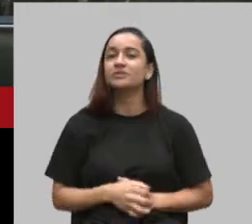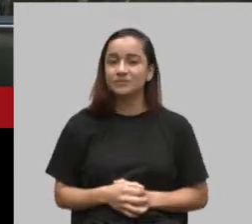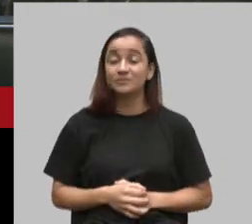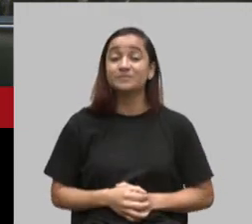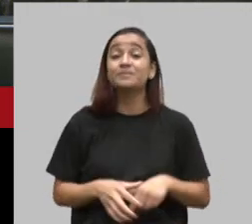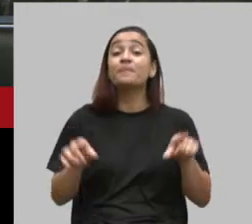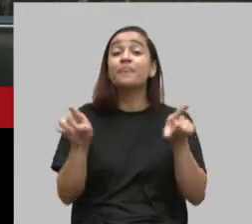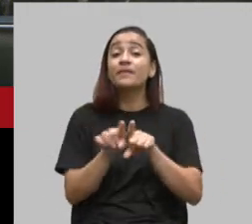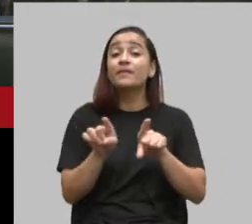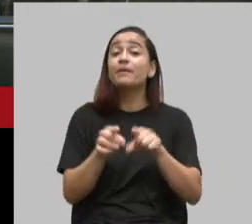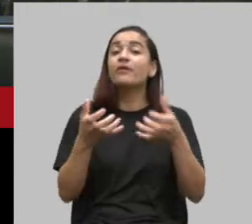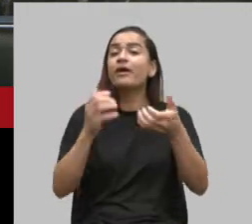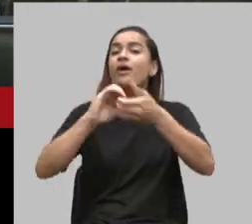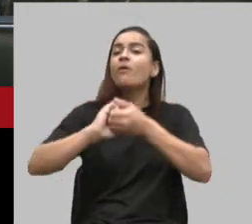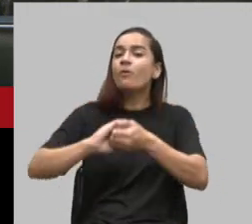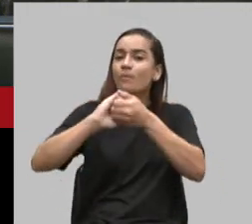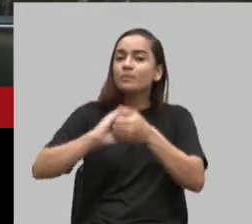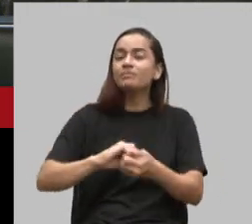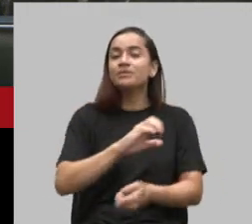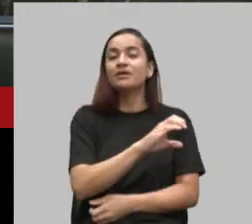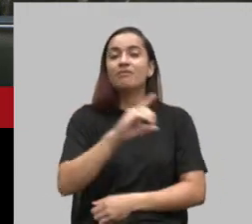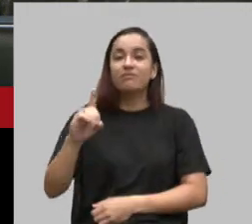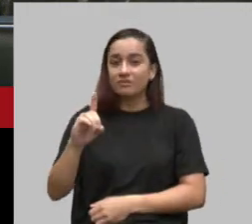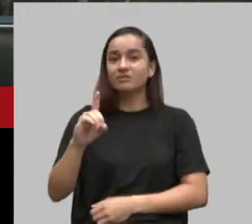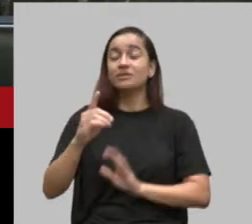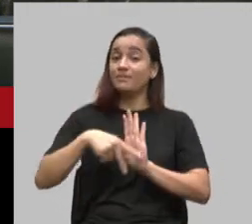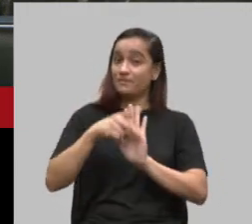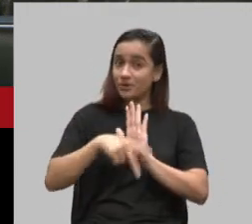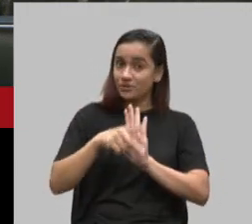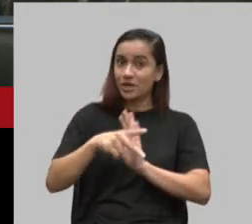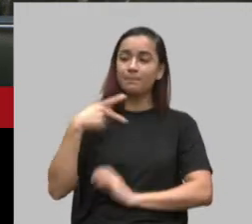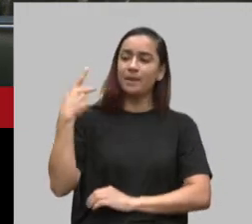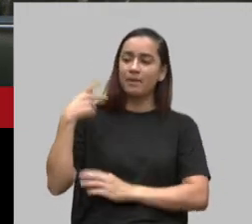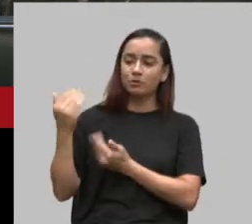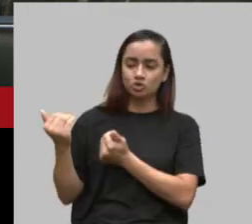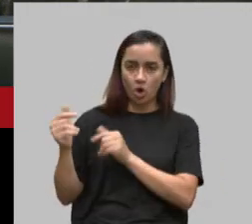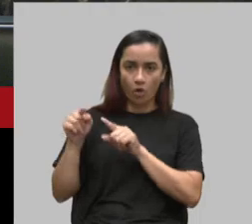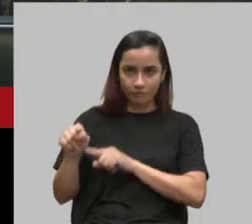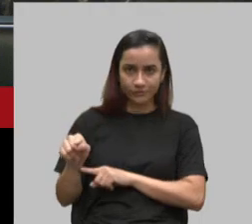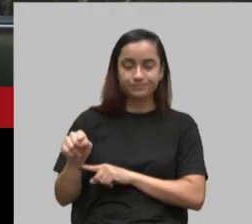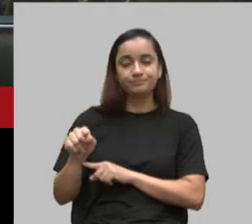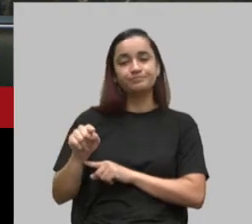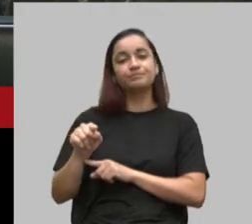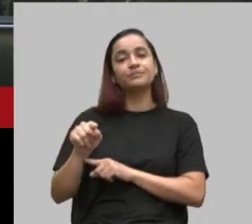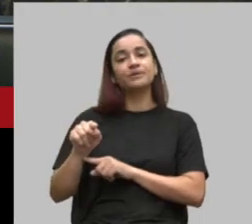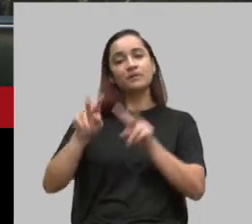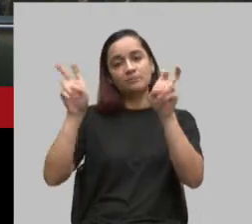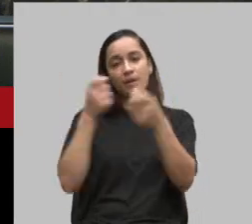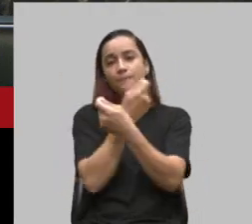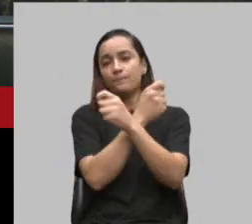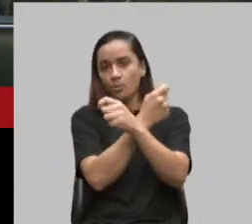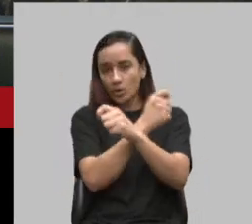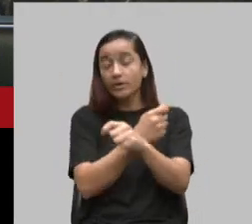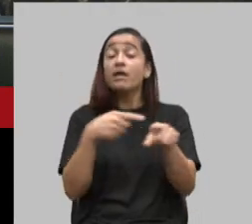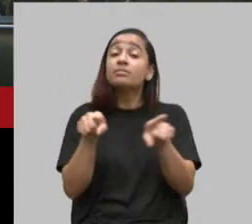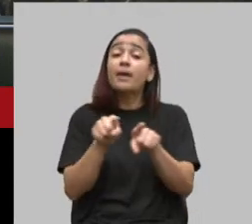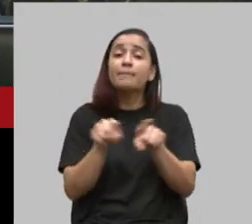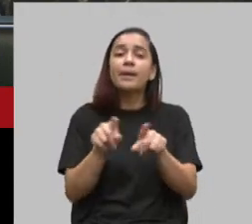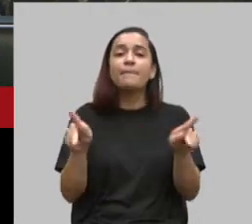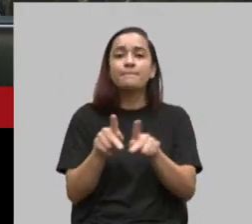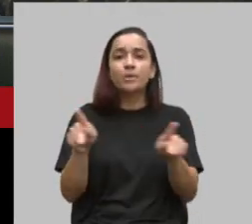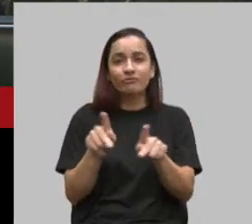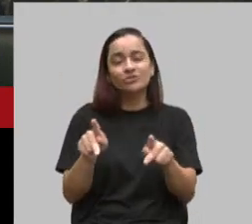cumprimentar também o coordenador do projeto Parlamento jovem de Minas pela PUC Minas e professor tinha que ser um